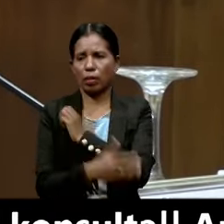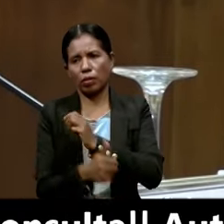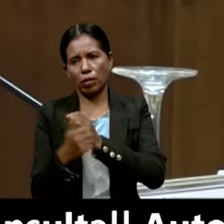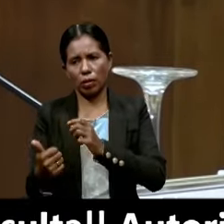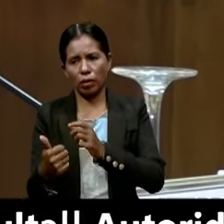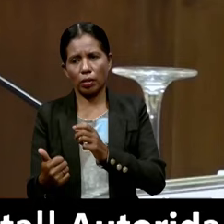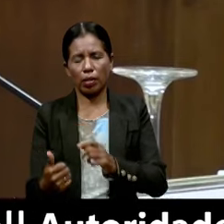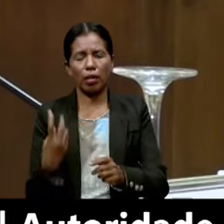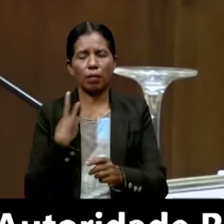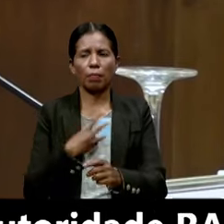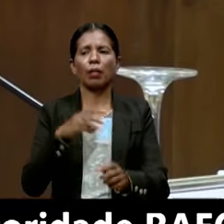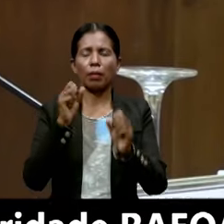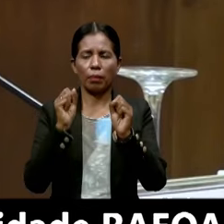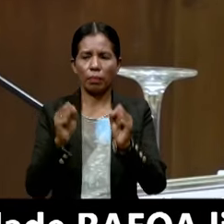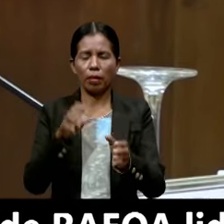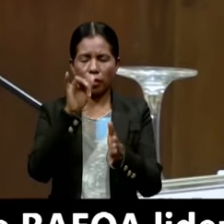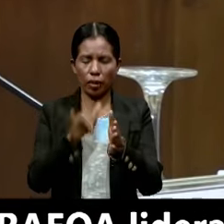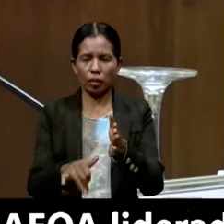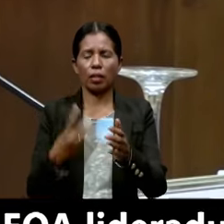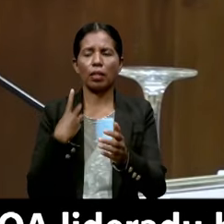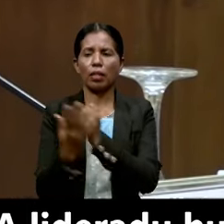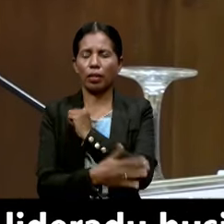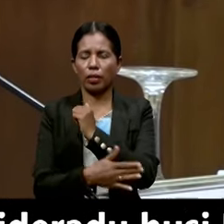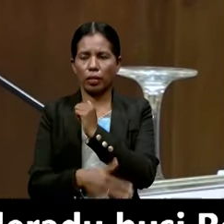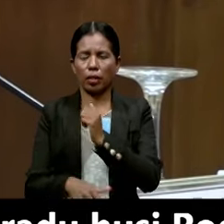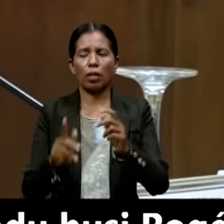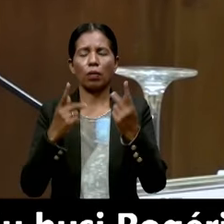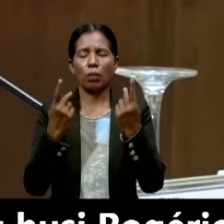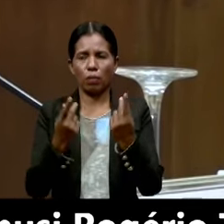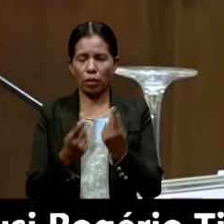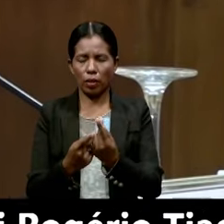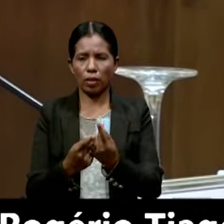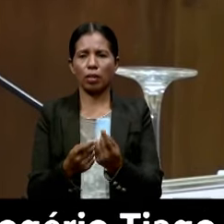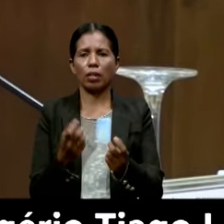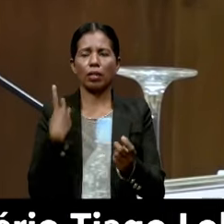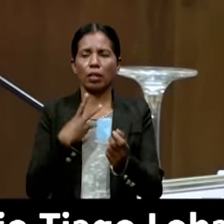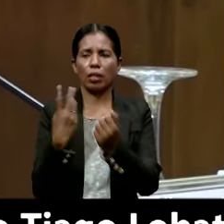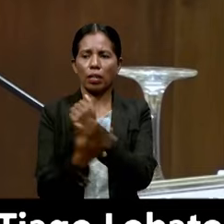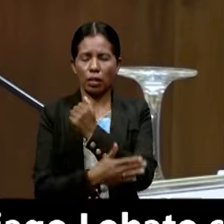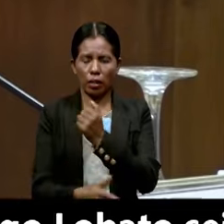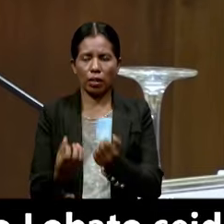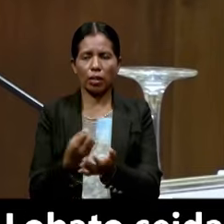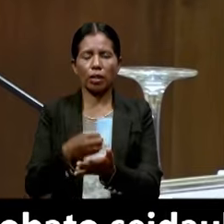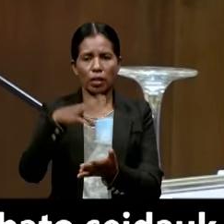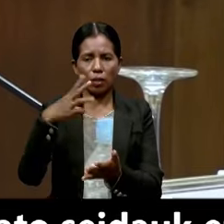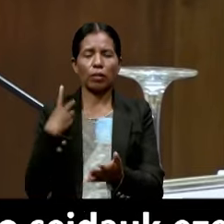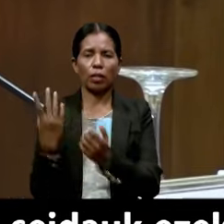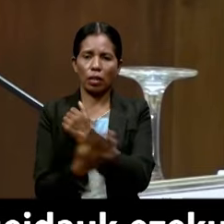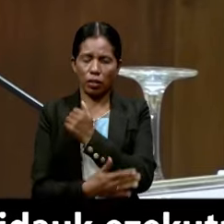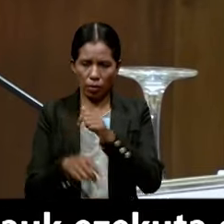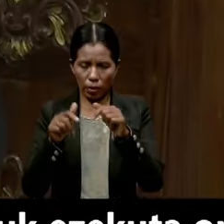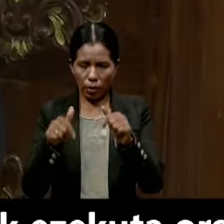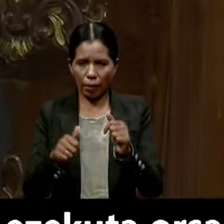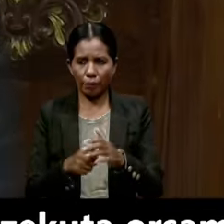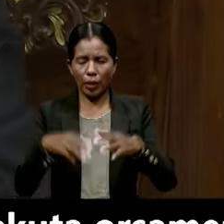está um Sira e urmos. Pelo menos ela está na arrailar. Emprego e cria está na arrailar. Recursos e cria está na arrailar. Presidente